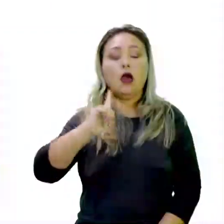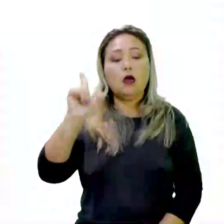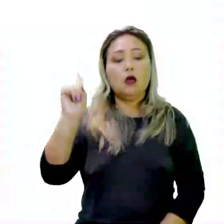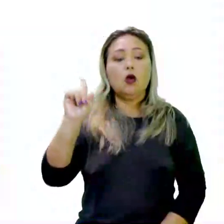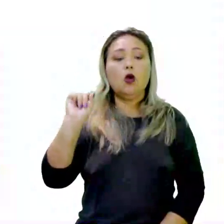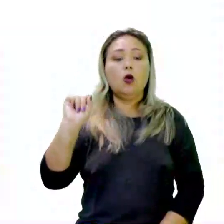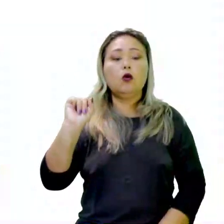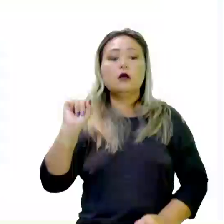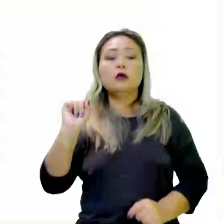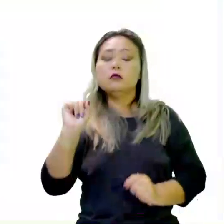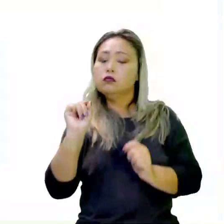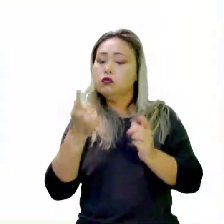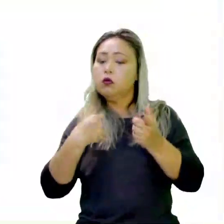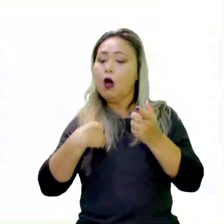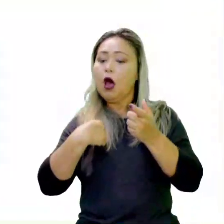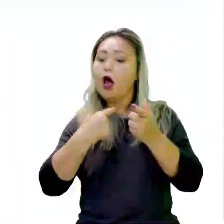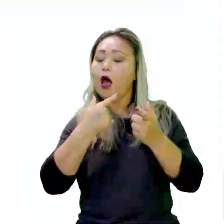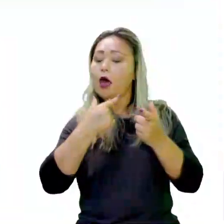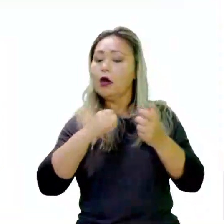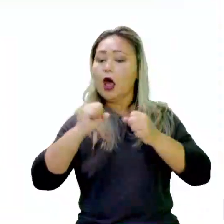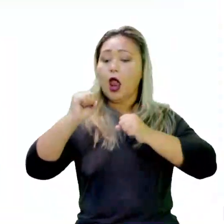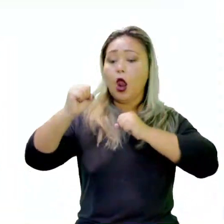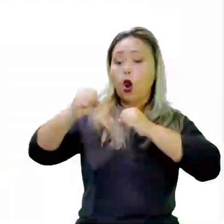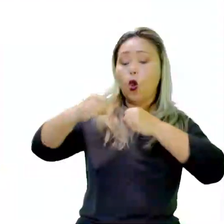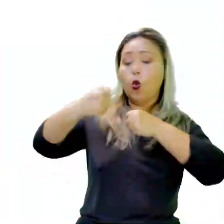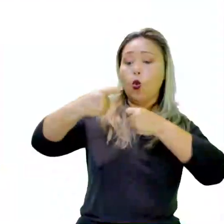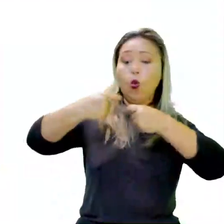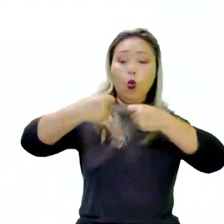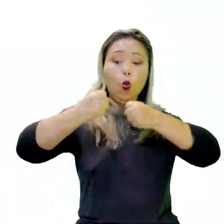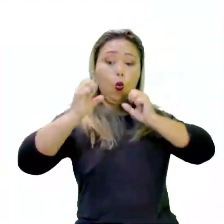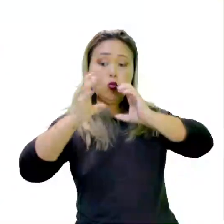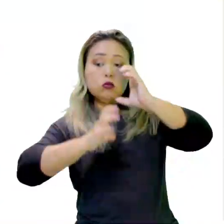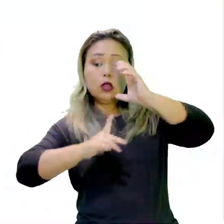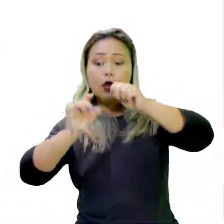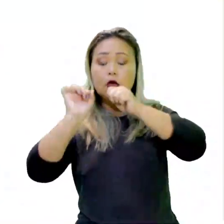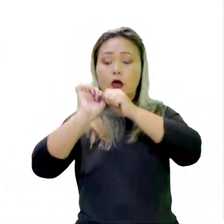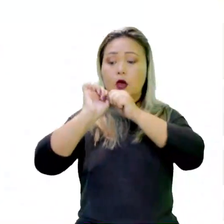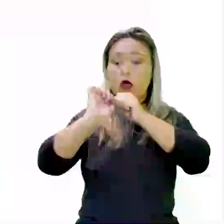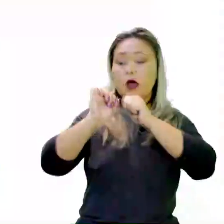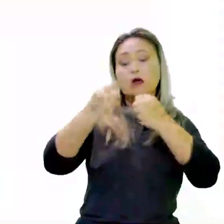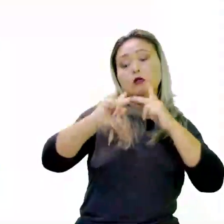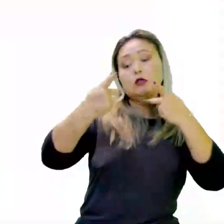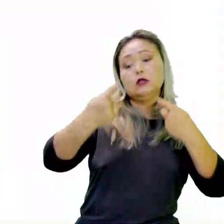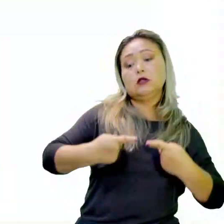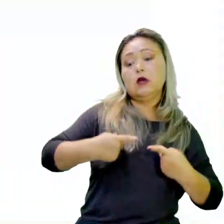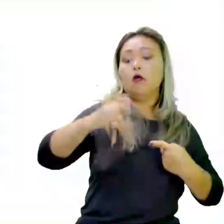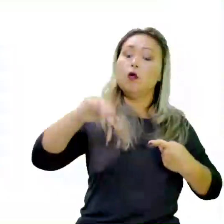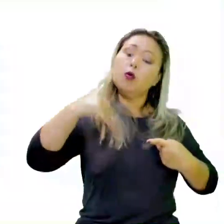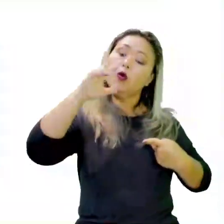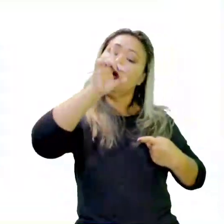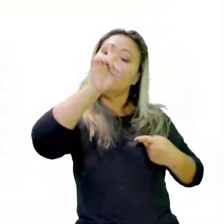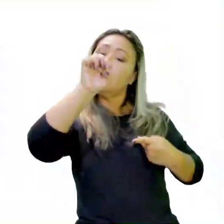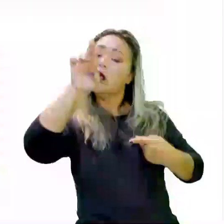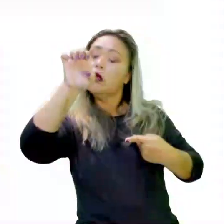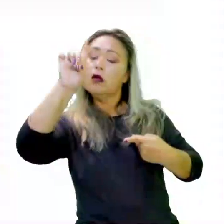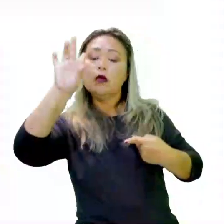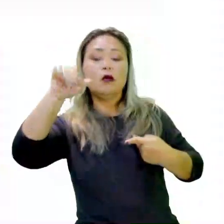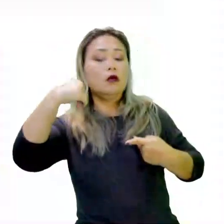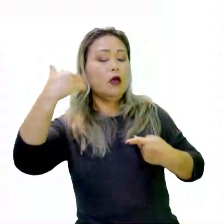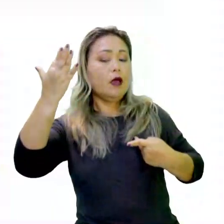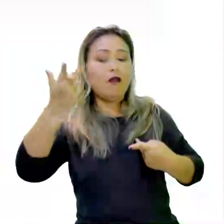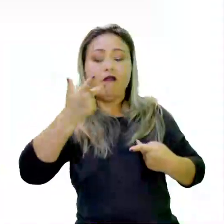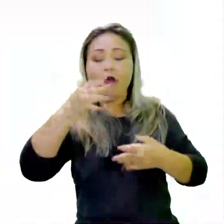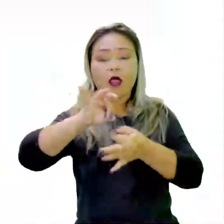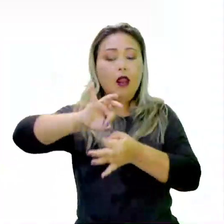gigantomaquia, que era a luta de seres mortais contra os deuses. Olha, se eu for falar muito sobre isso, a gente vai